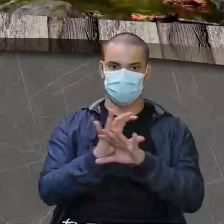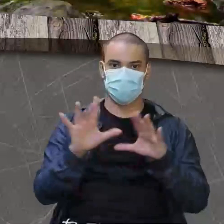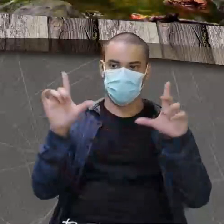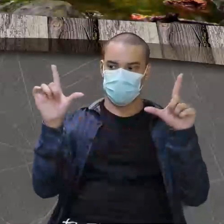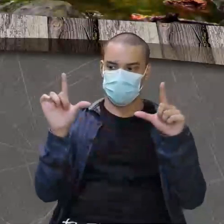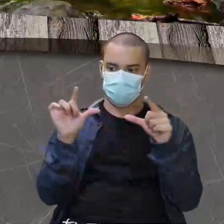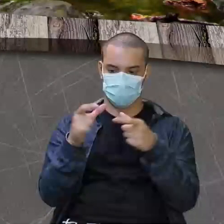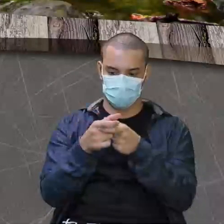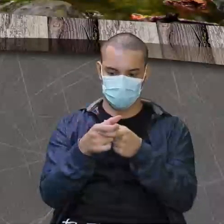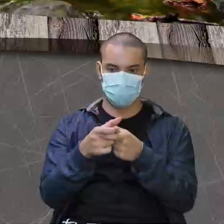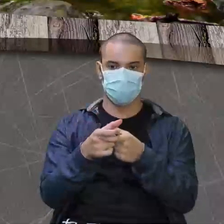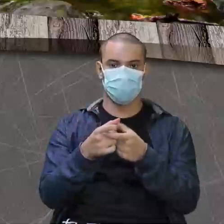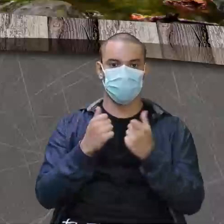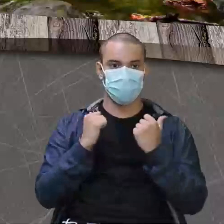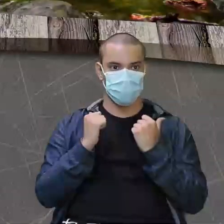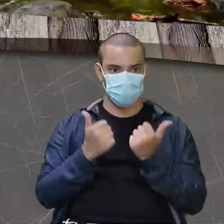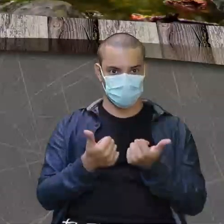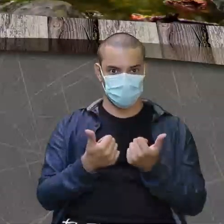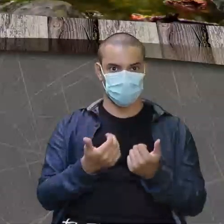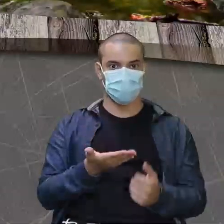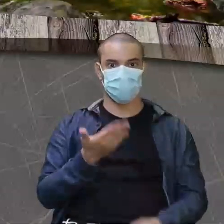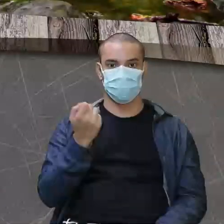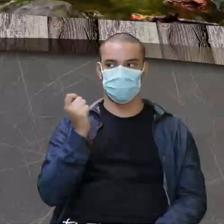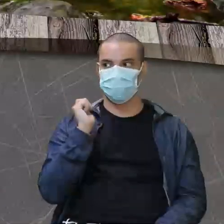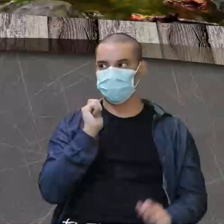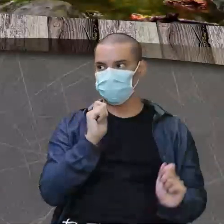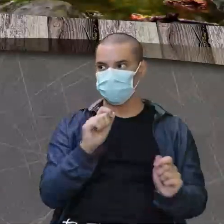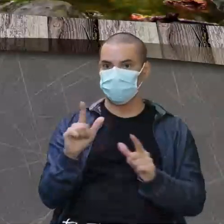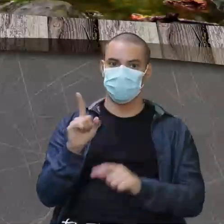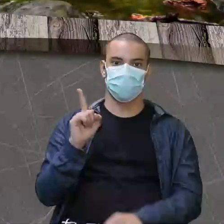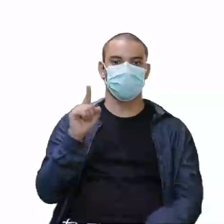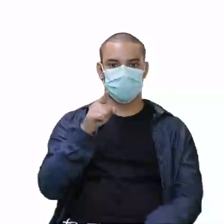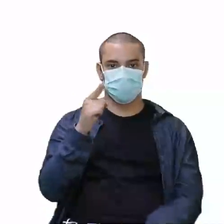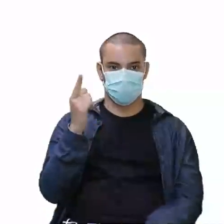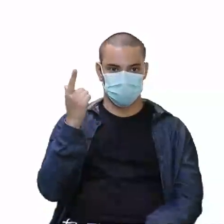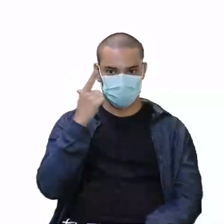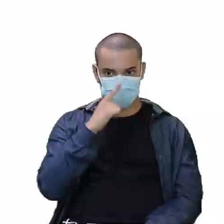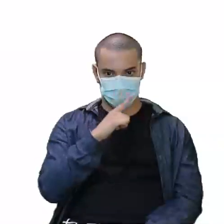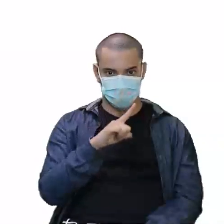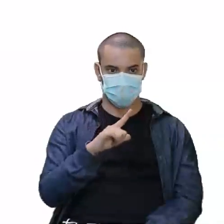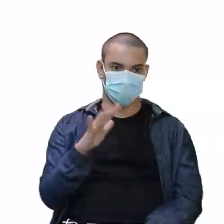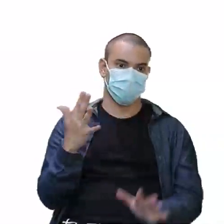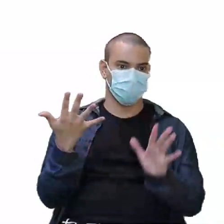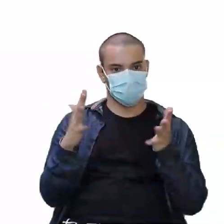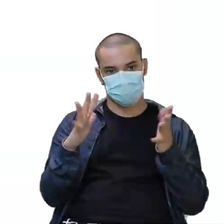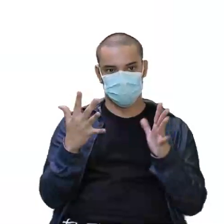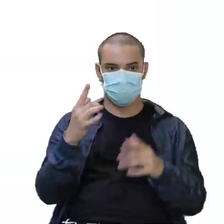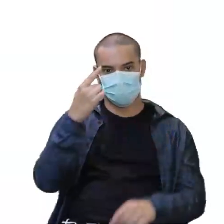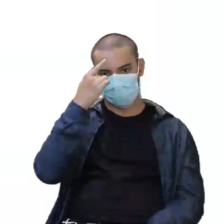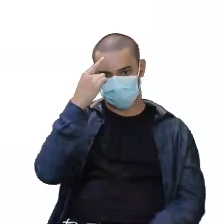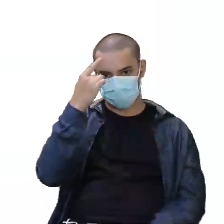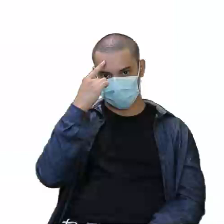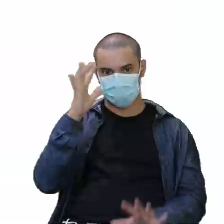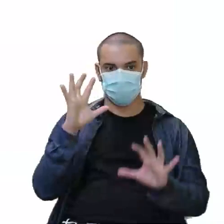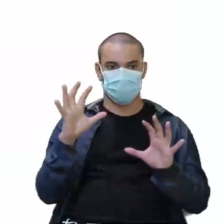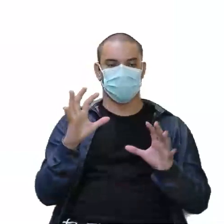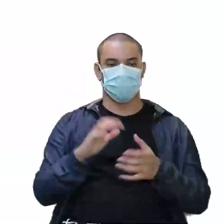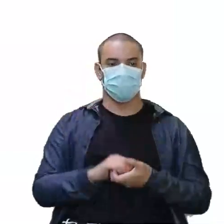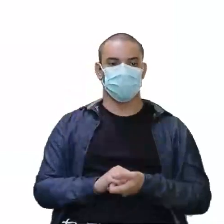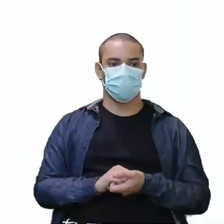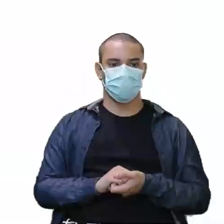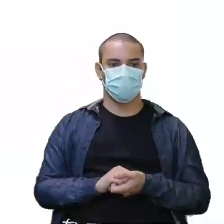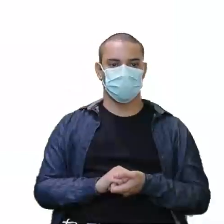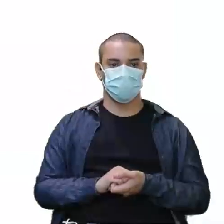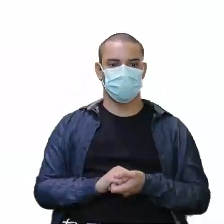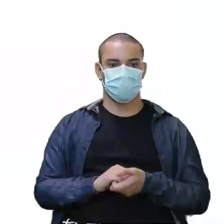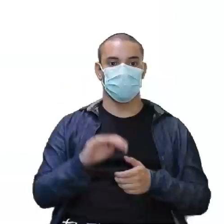essa energia. Perfeito? Então, olha lá no quadro, vê se você conseguiu colocar mais ou menos essas ideias, essas informações.